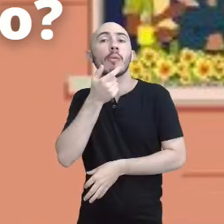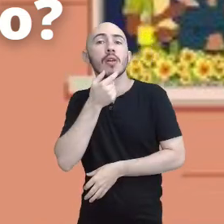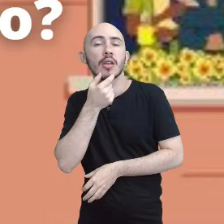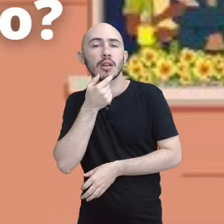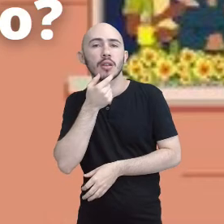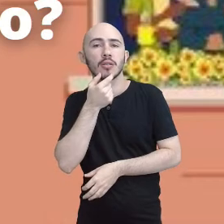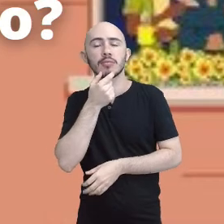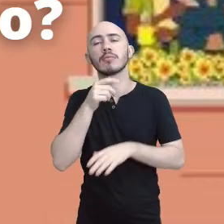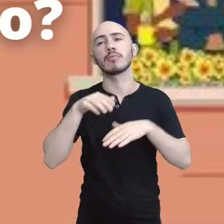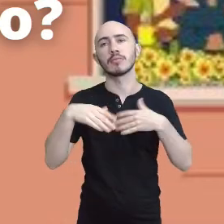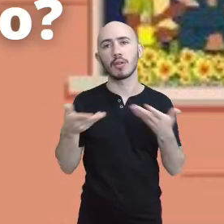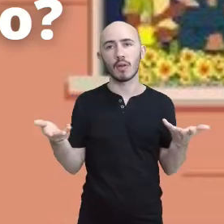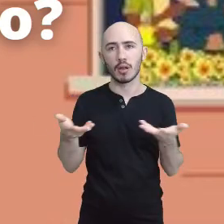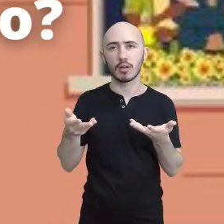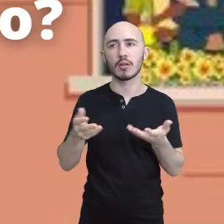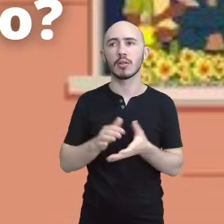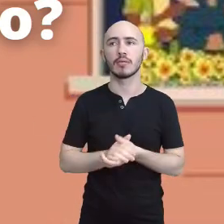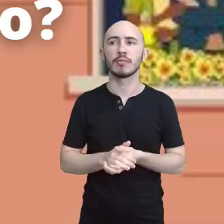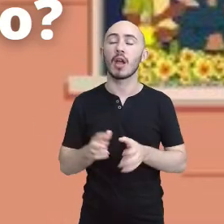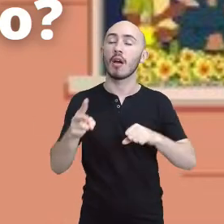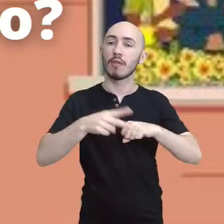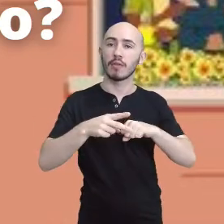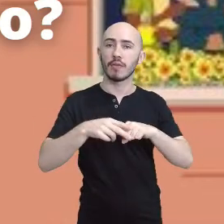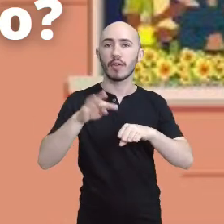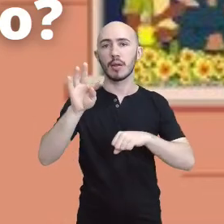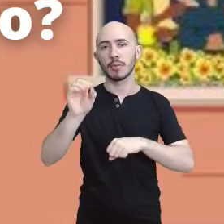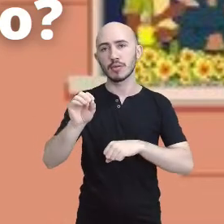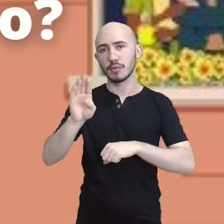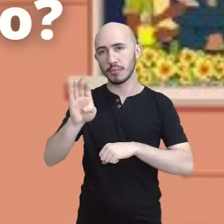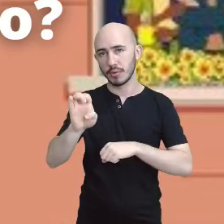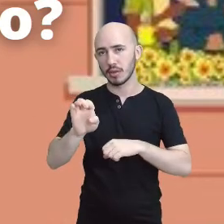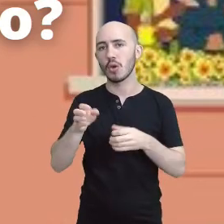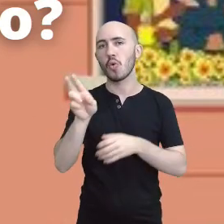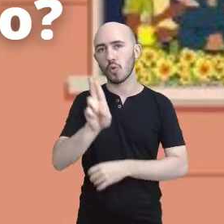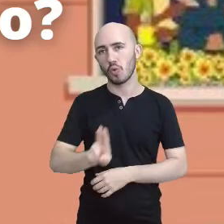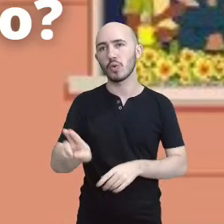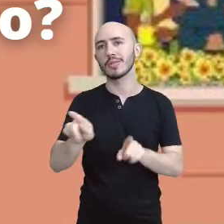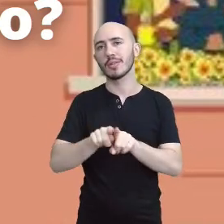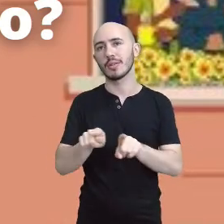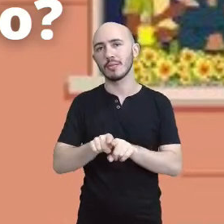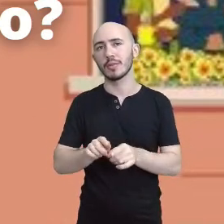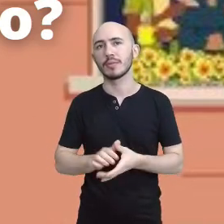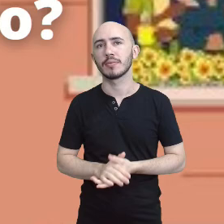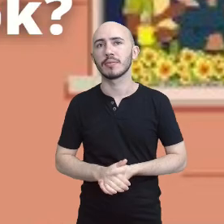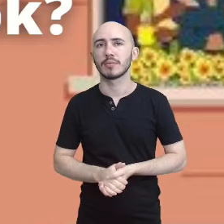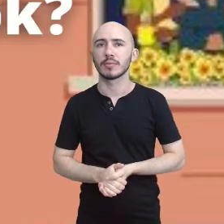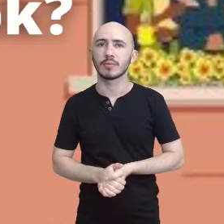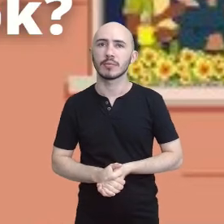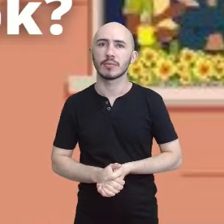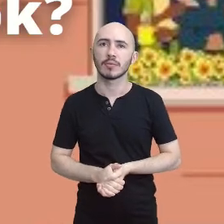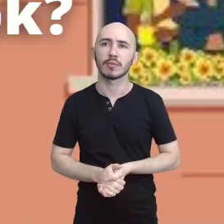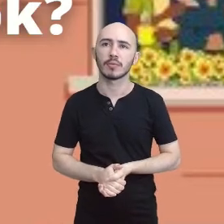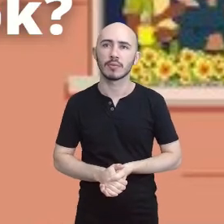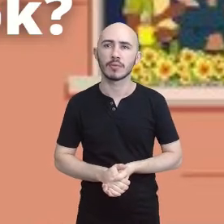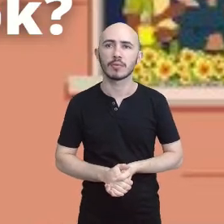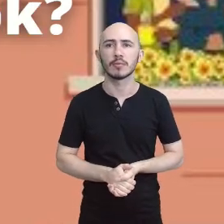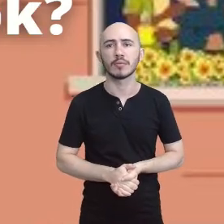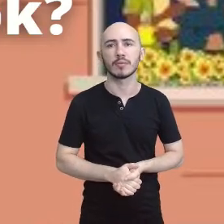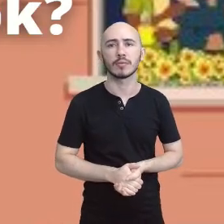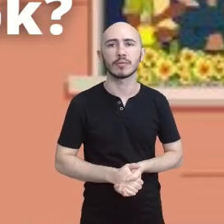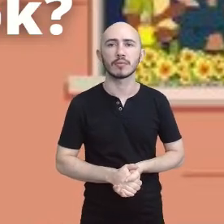então she. O verbo to be is, she is. Olha lá. She is